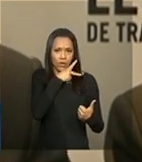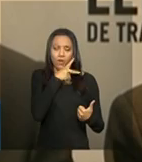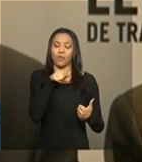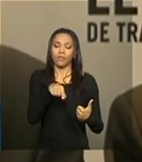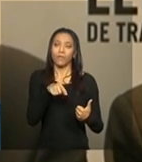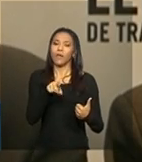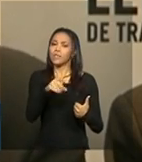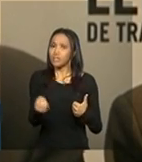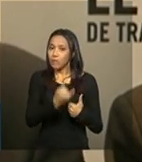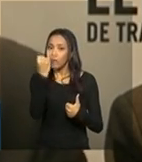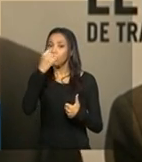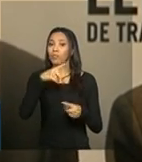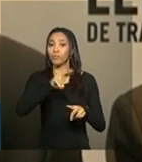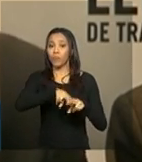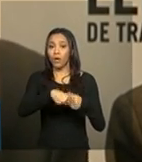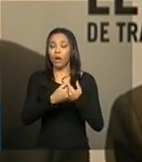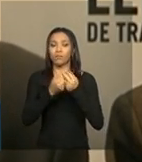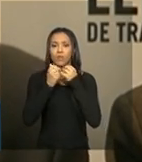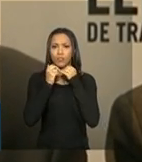do escoamento de energia